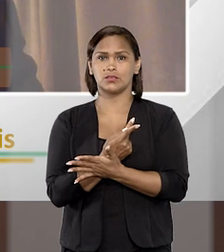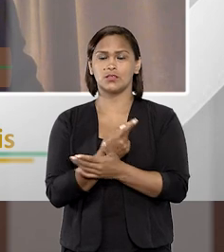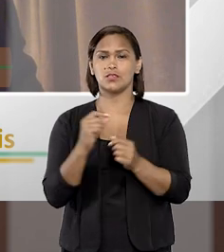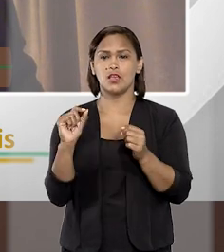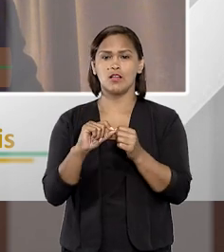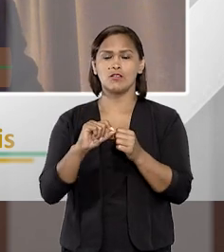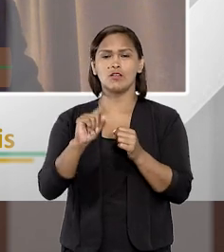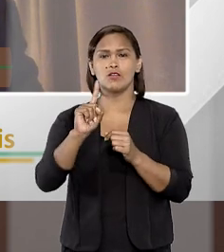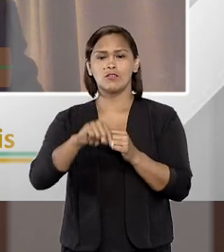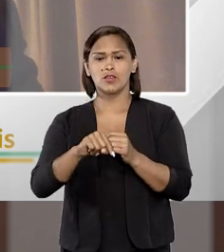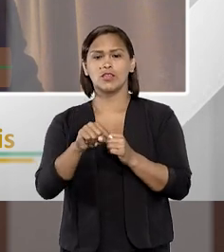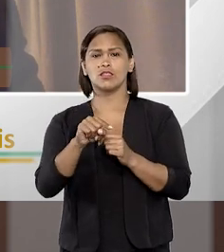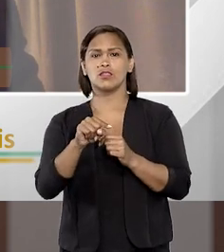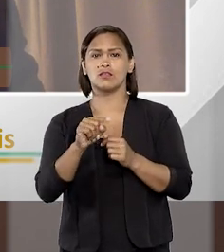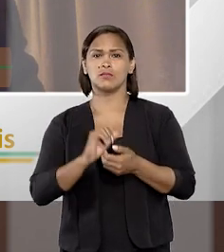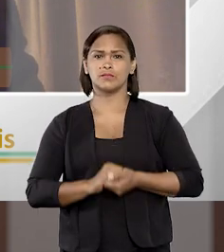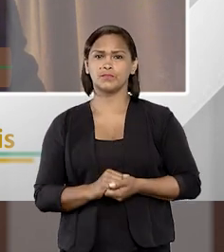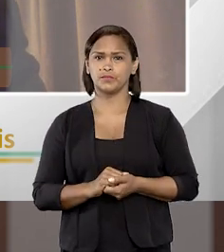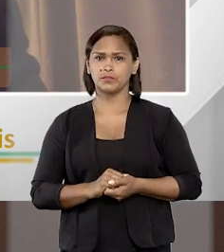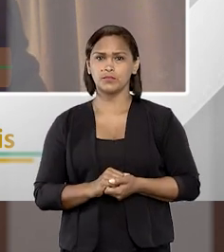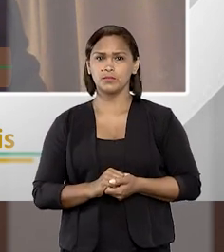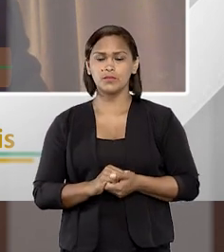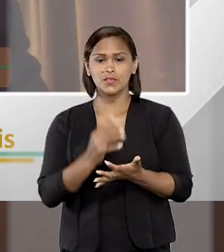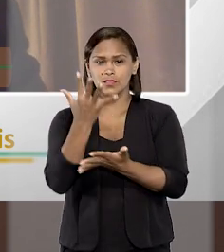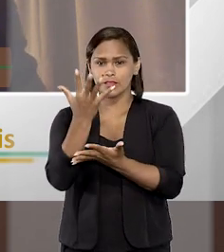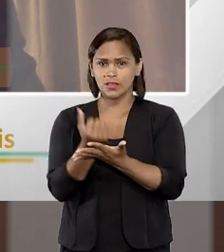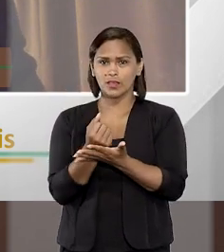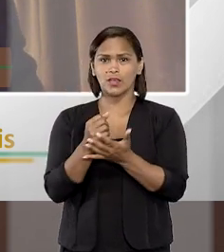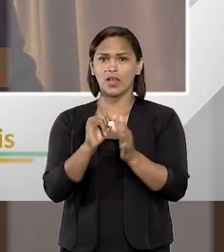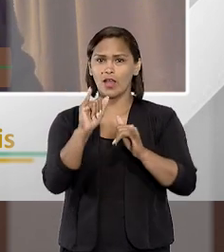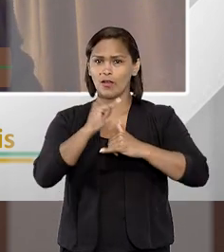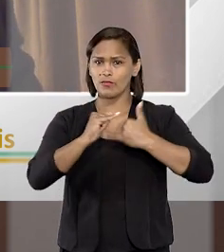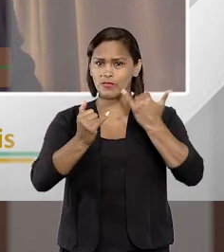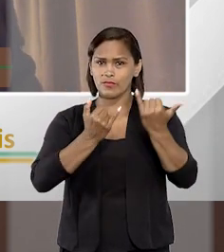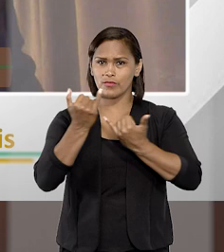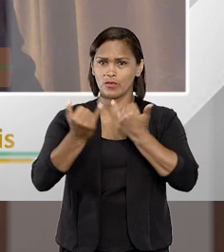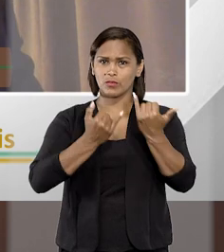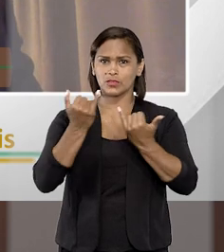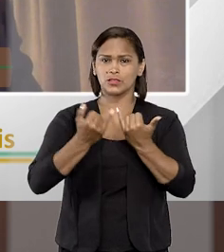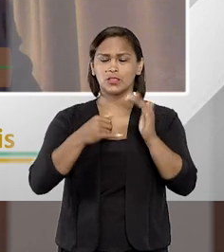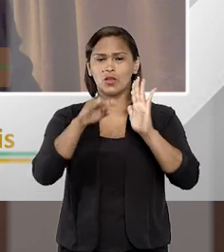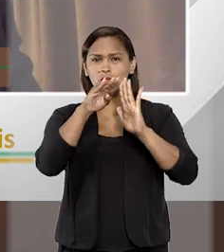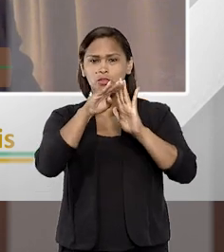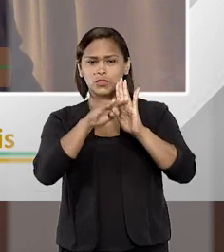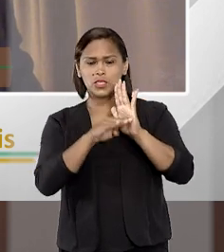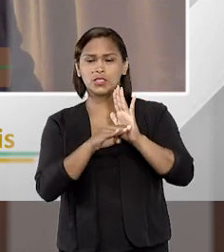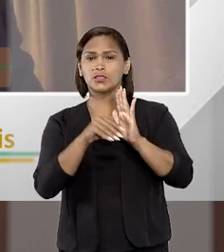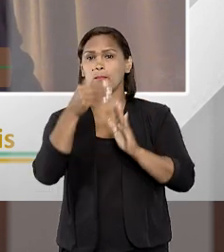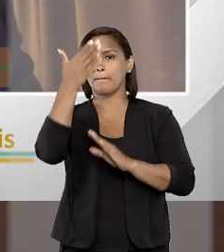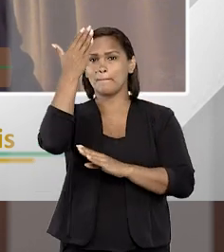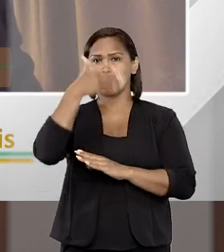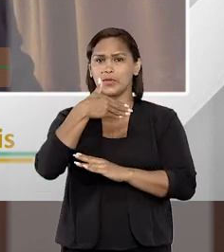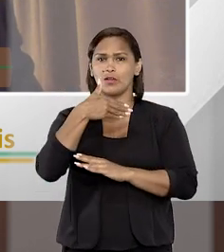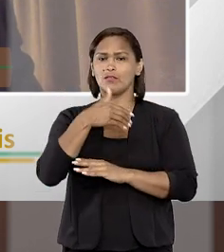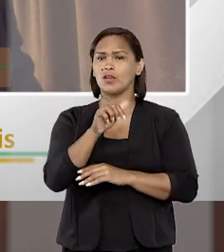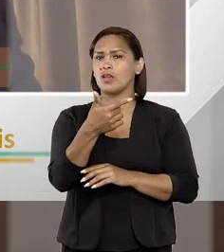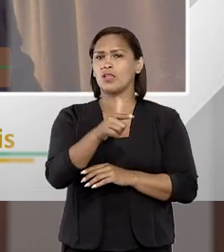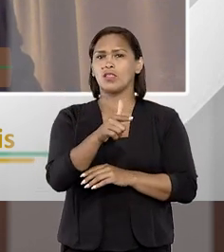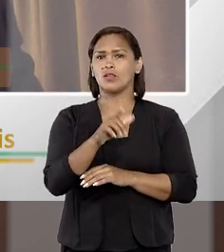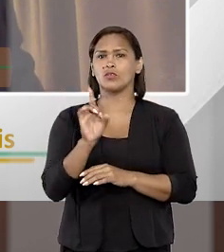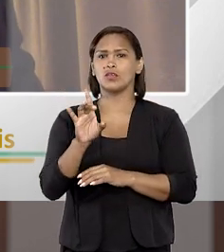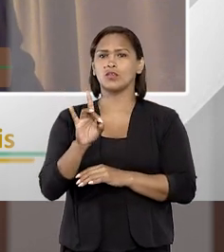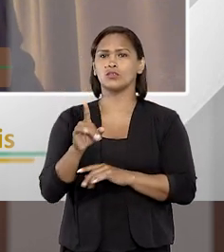realizada para que esta coleta desta desta deste elemento de subsídio não venha